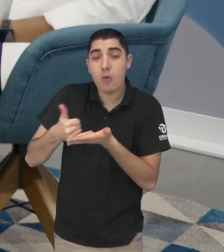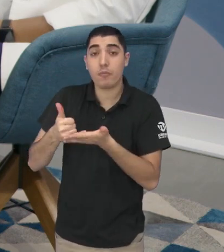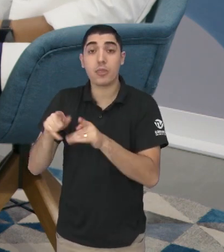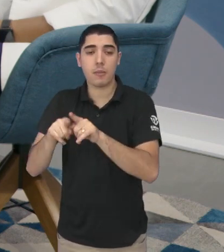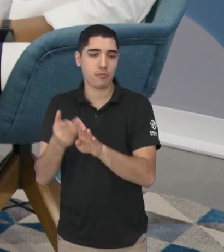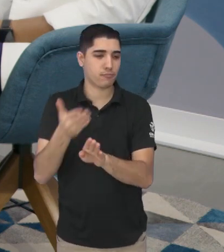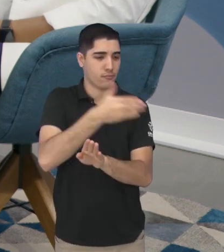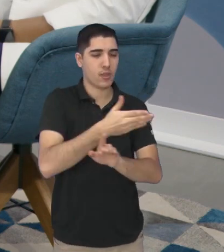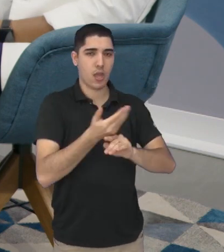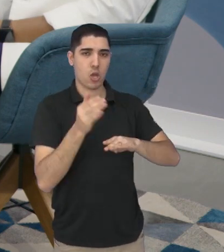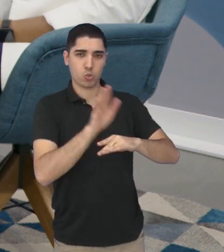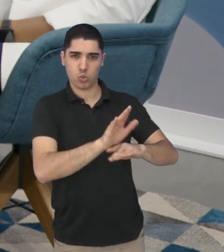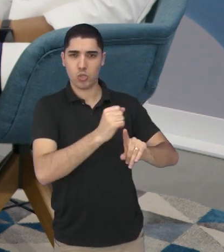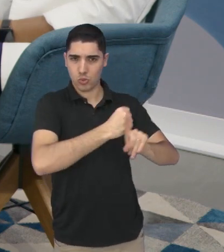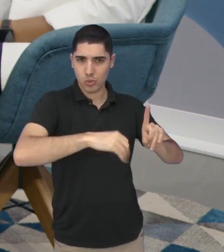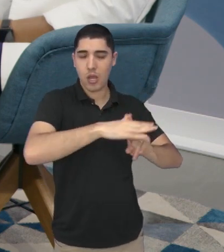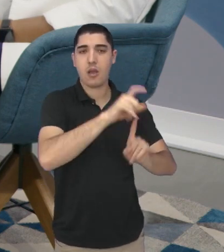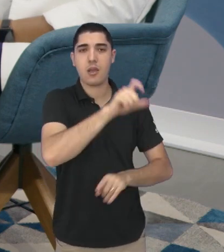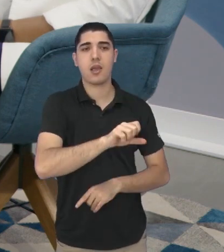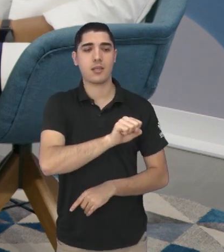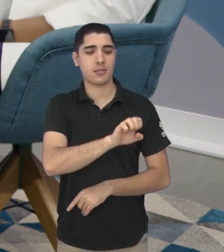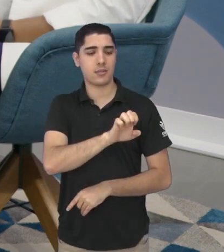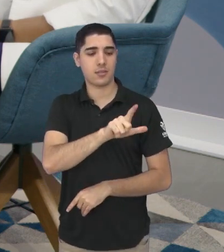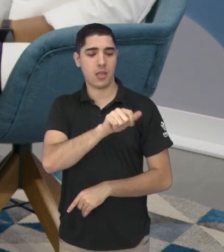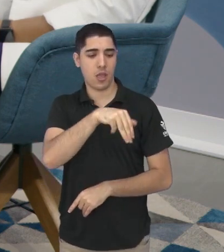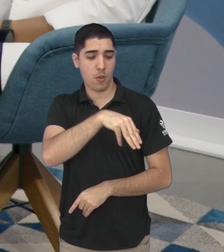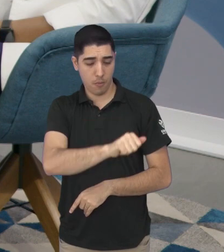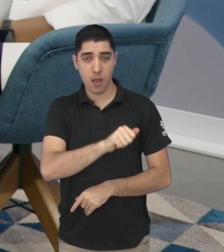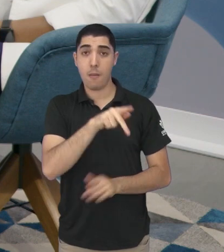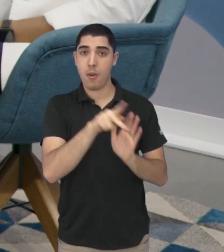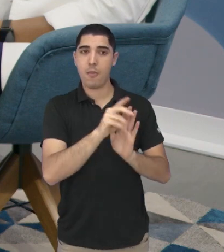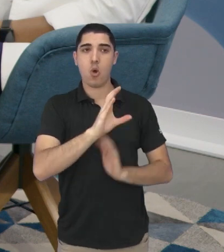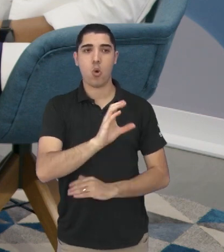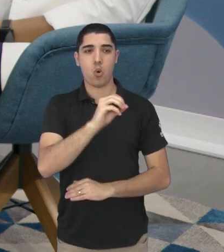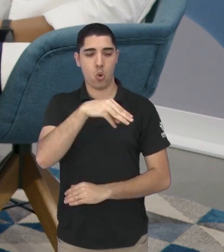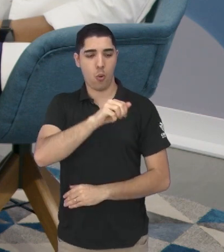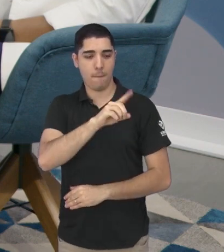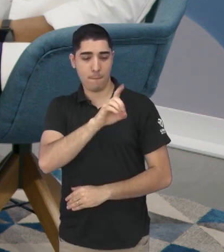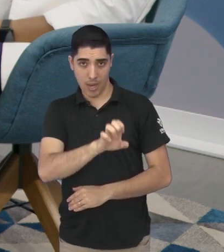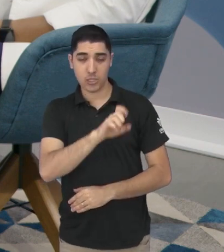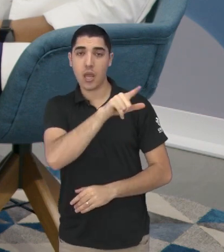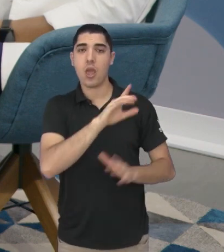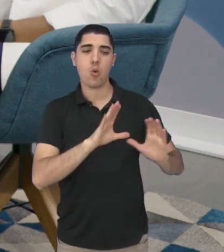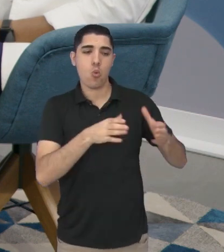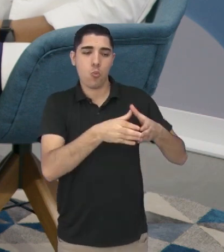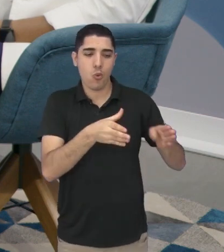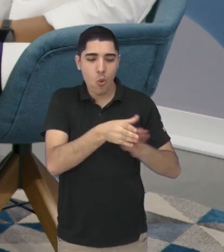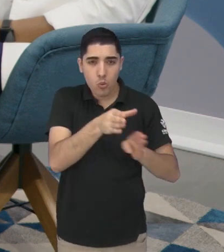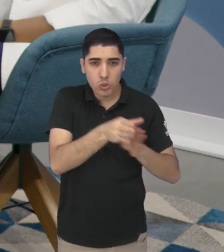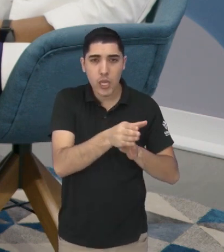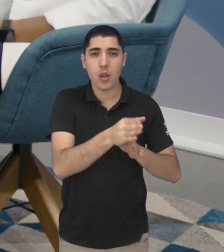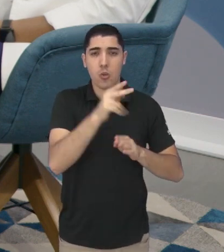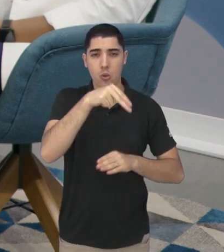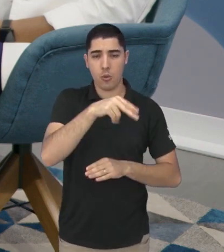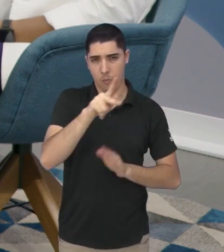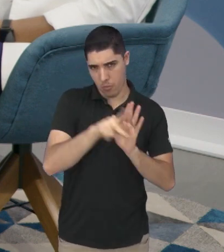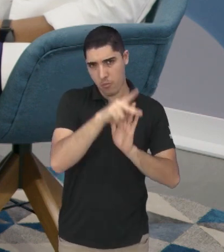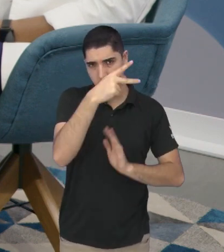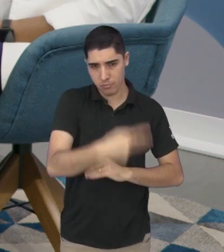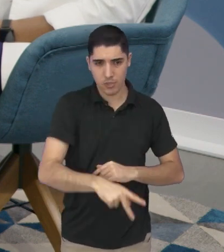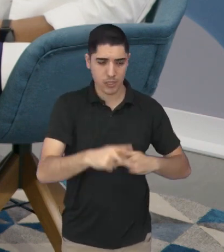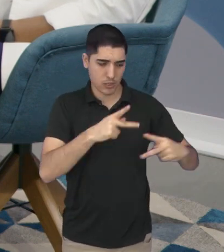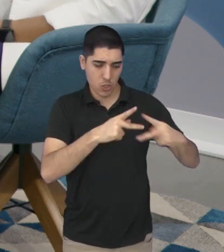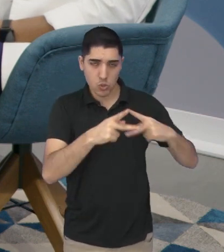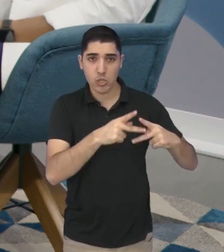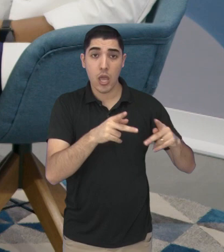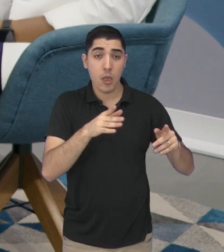assistente social Selma Carvalho, que é também representante do COMAD, que é o Conselho Municipal de Atenção às Drogas aqui de São José